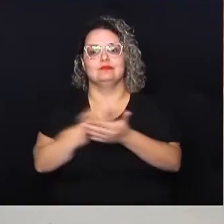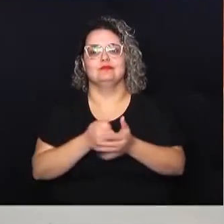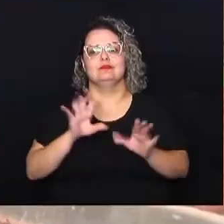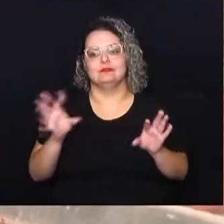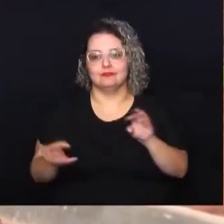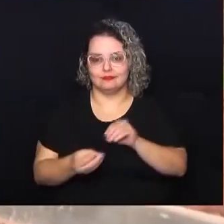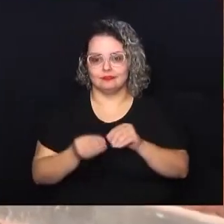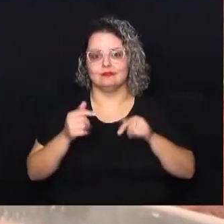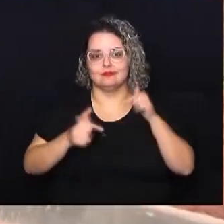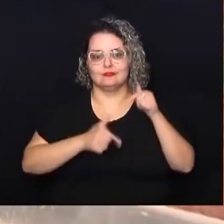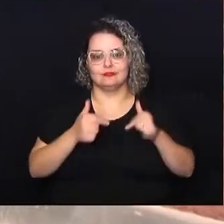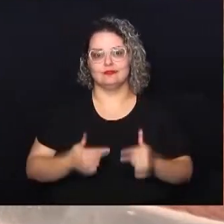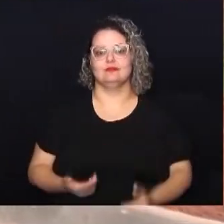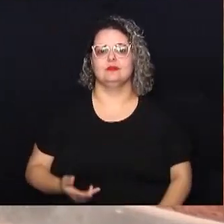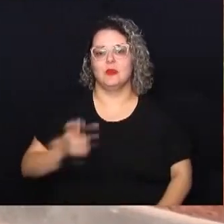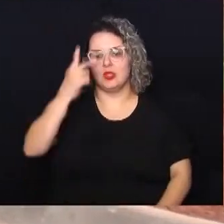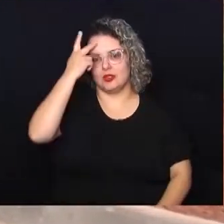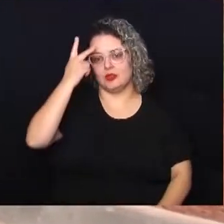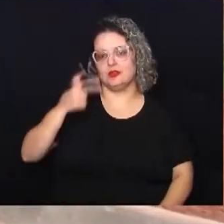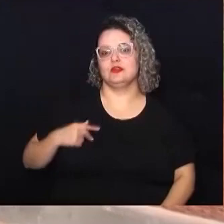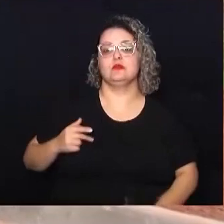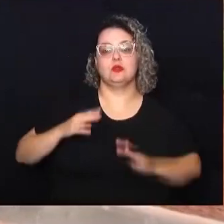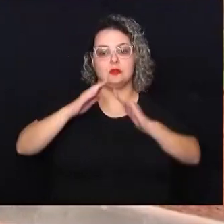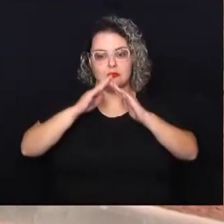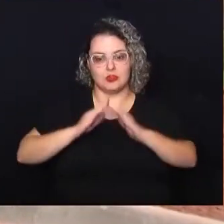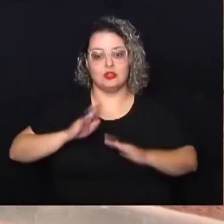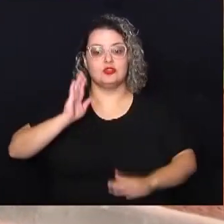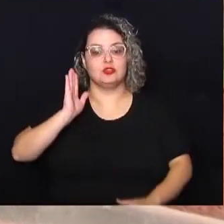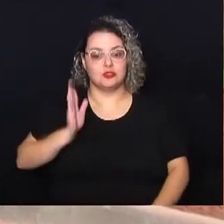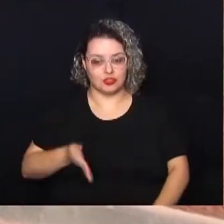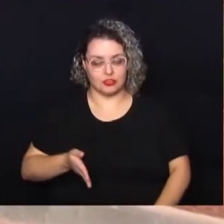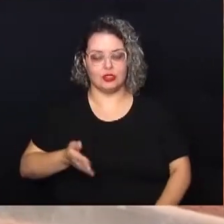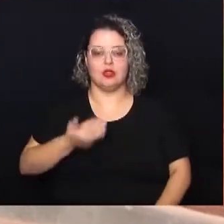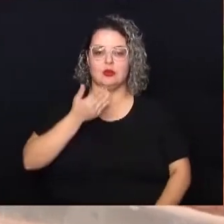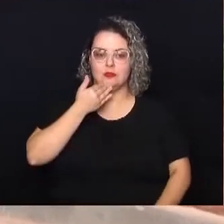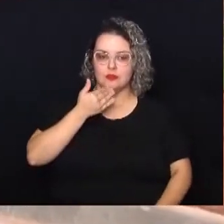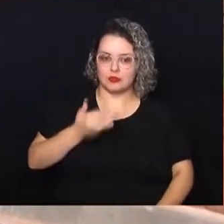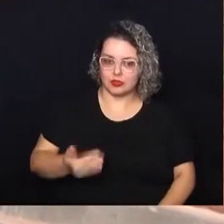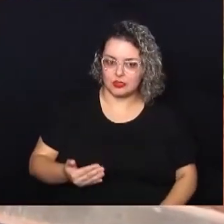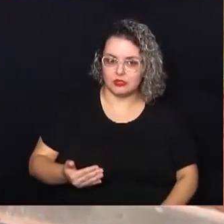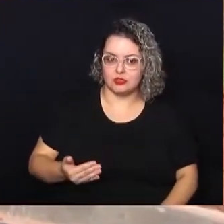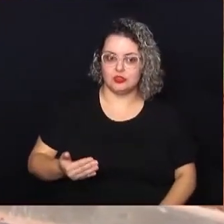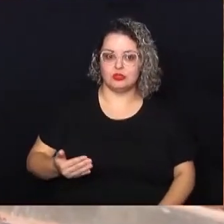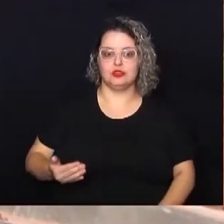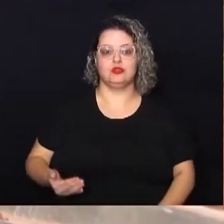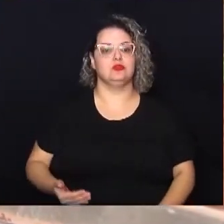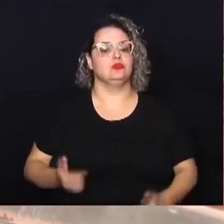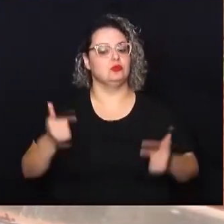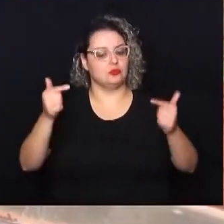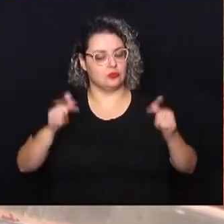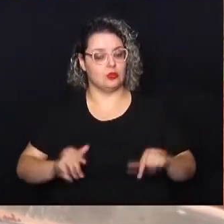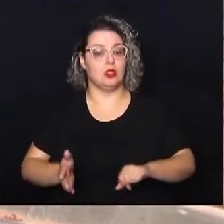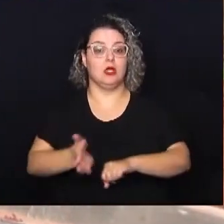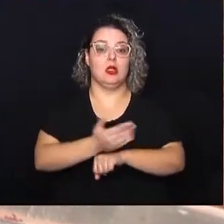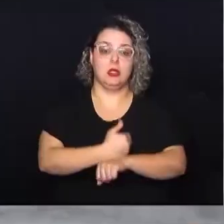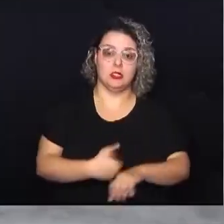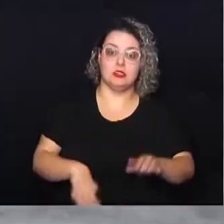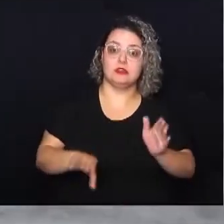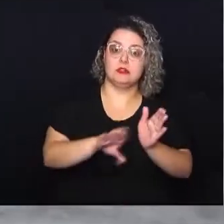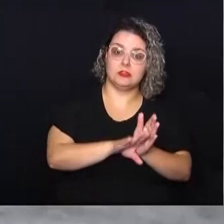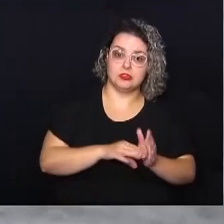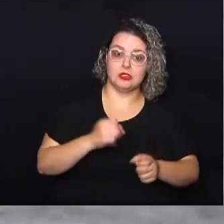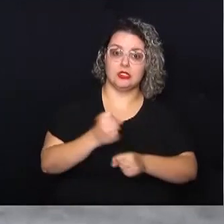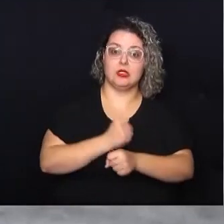da obra. Os próprios moradores já haviam feito intervenções no espaço antes da chegada da